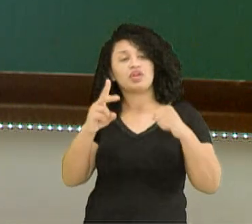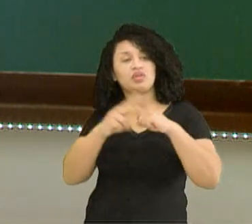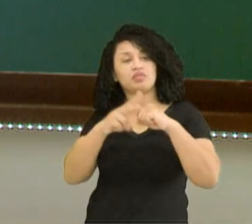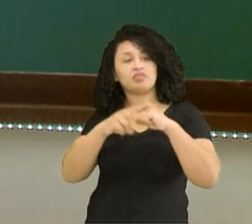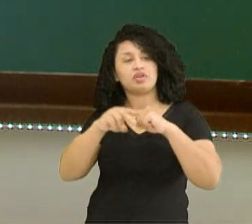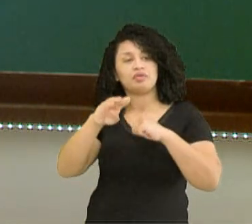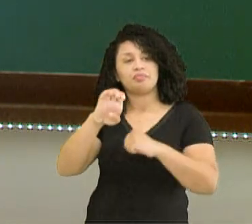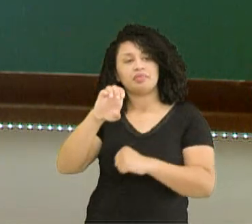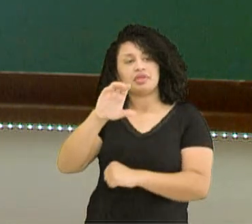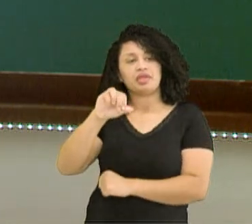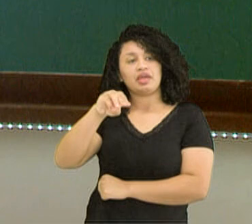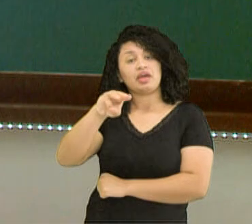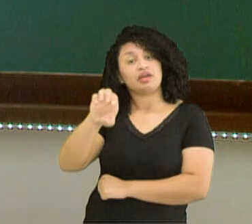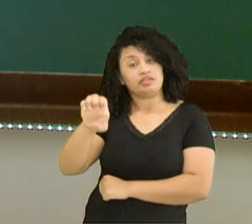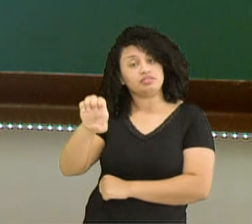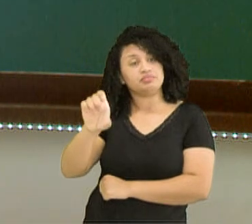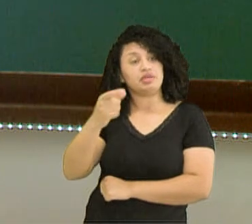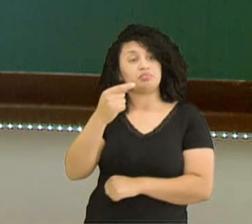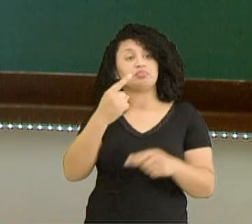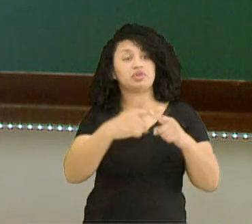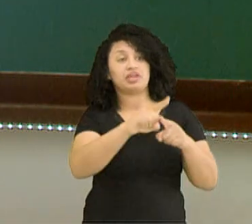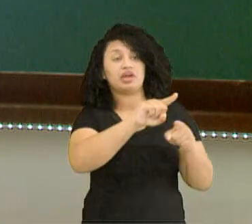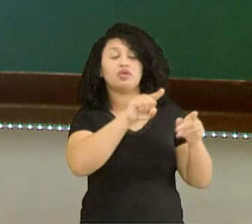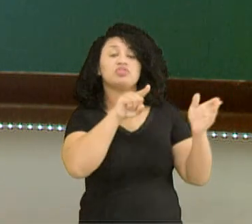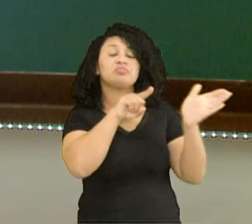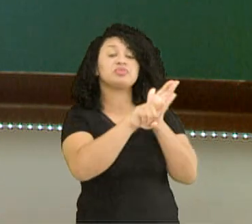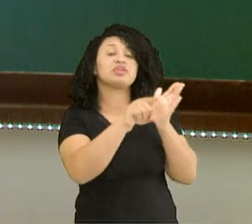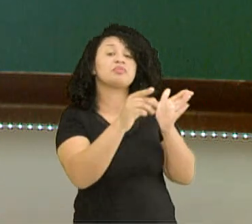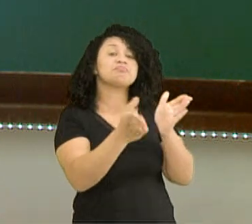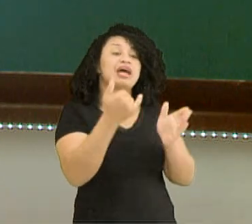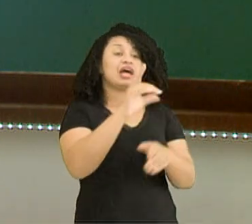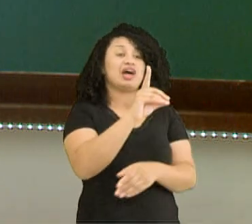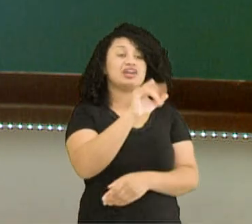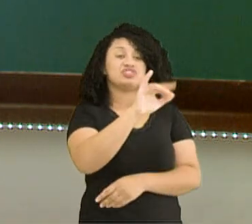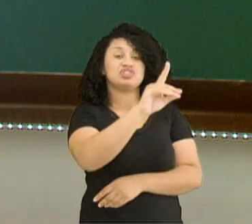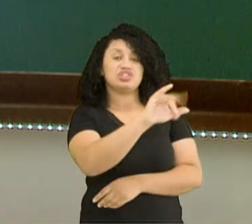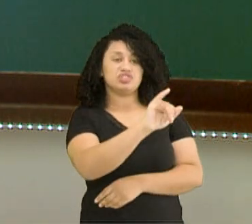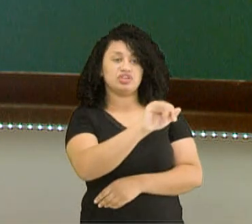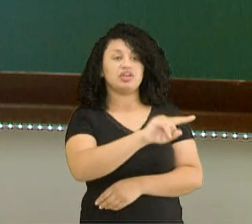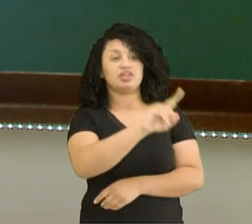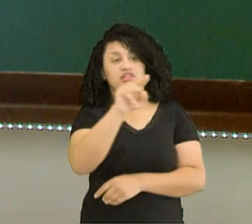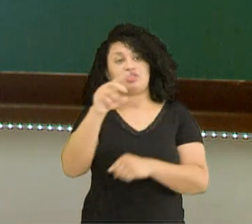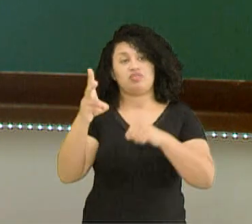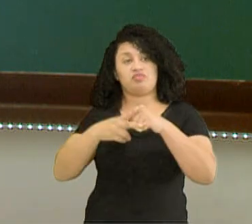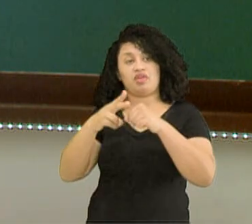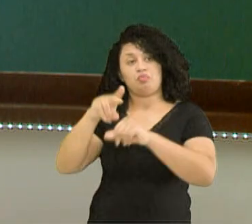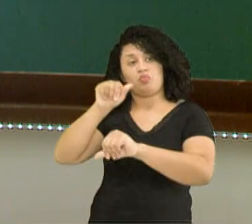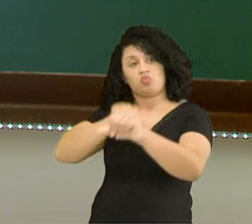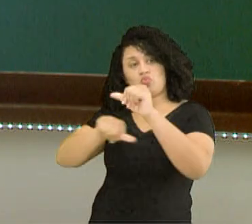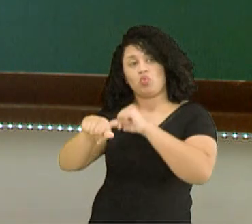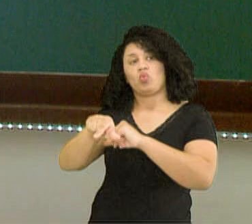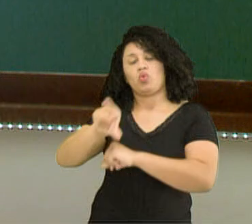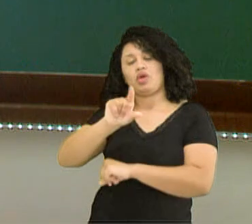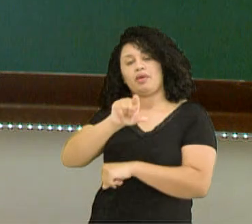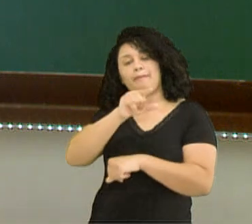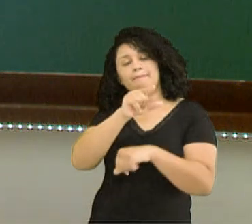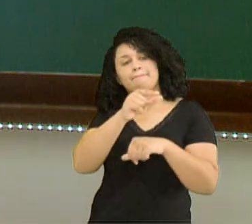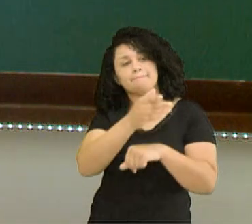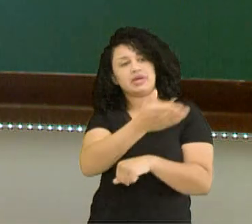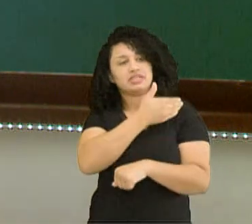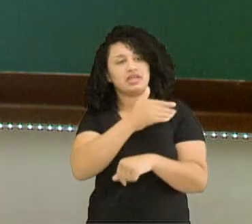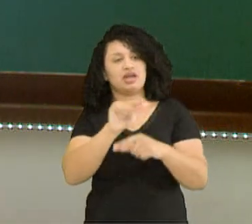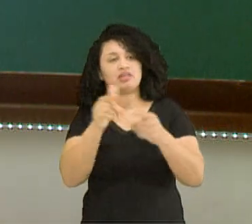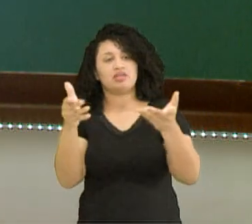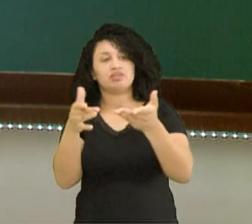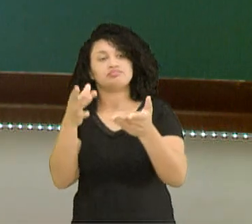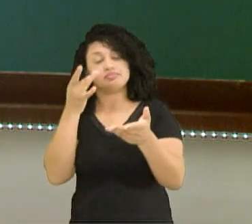verbo. Aqui eu estou perguntando no passado, tá? Então, o meu verbo, ele mudou. Aqui ele tá no passado, aqui ele fica no